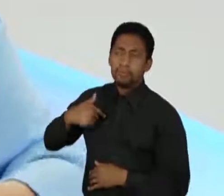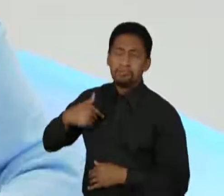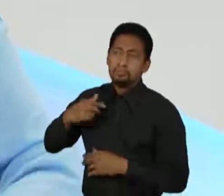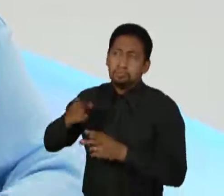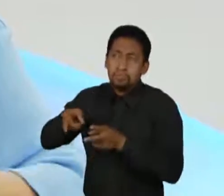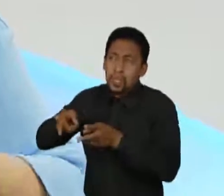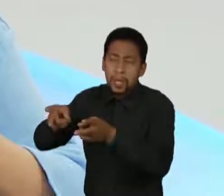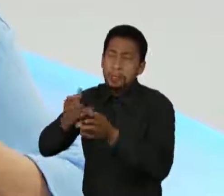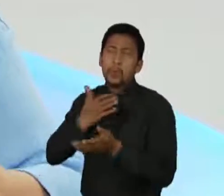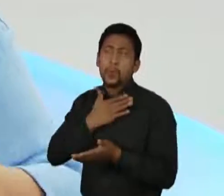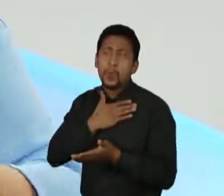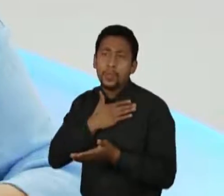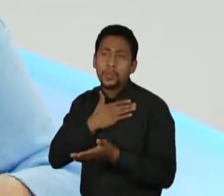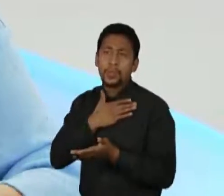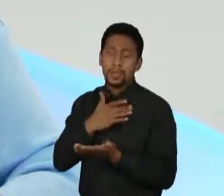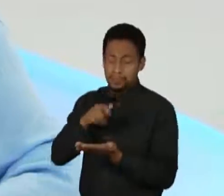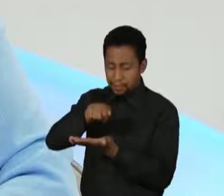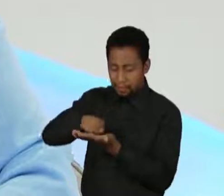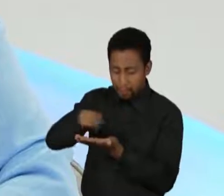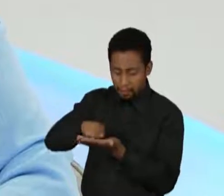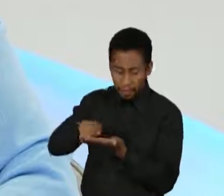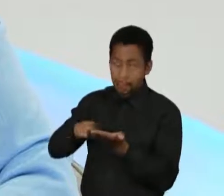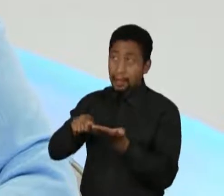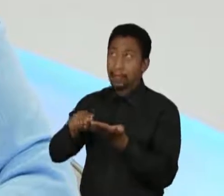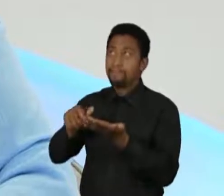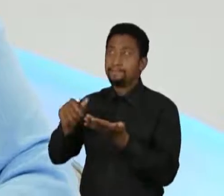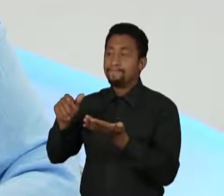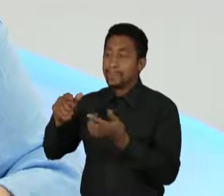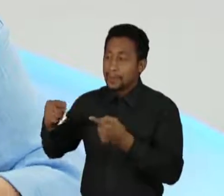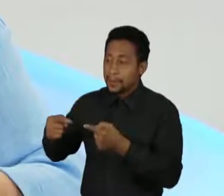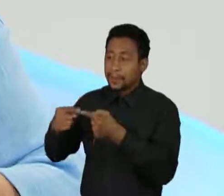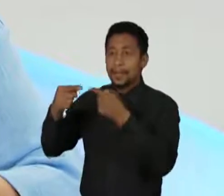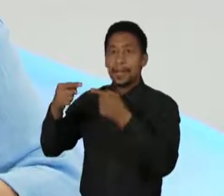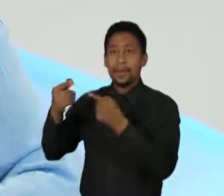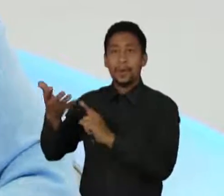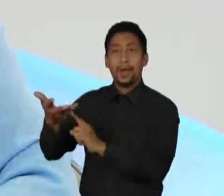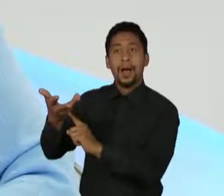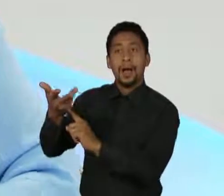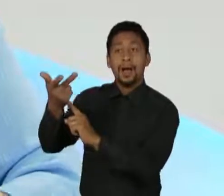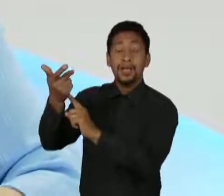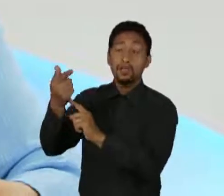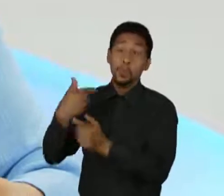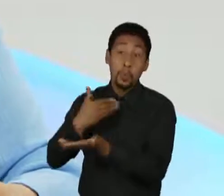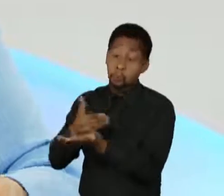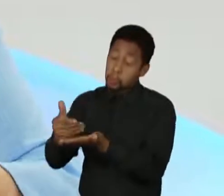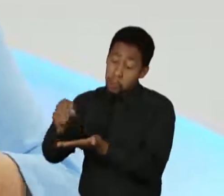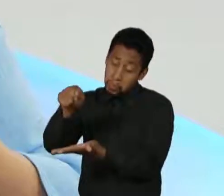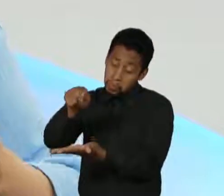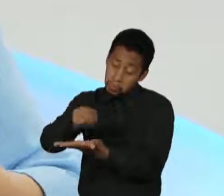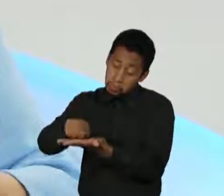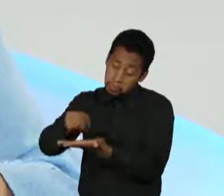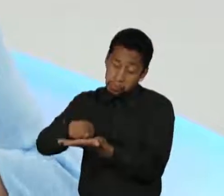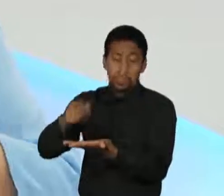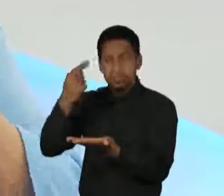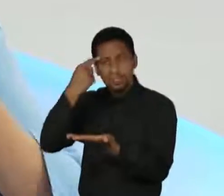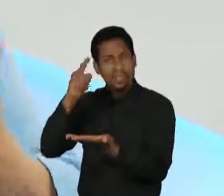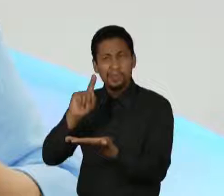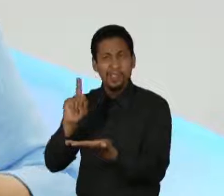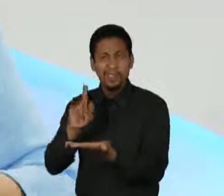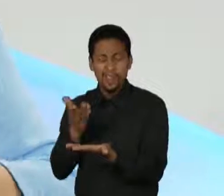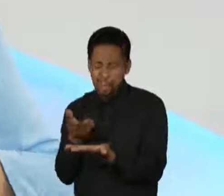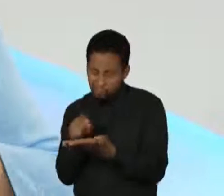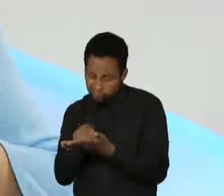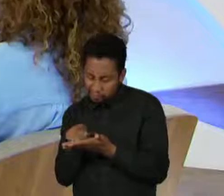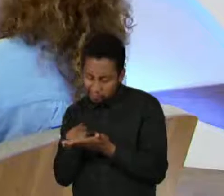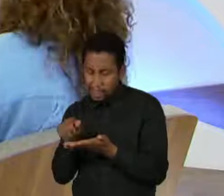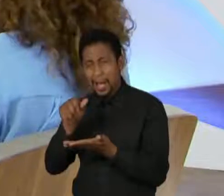arte então comecei nesse exercício sem saber se seria uma anotação um conto o que que